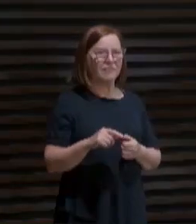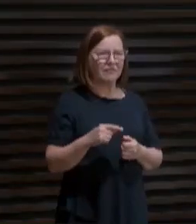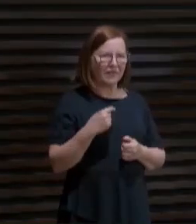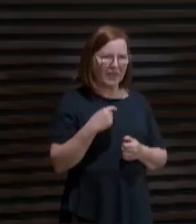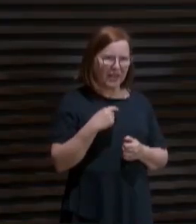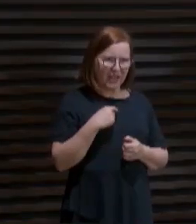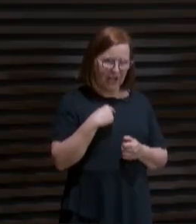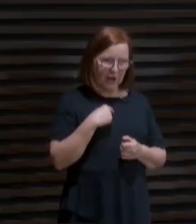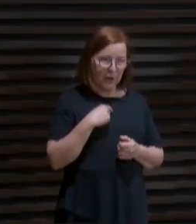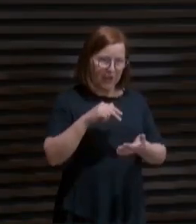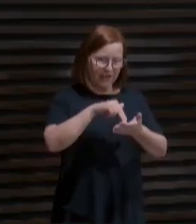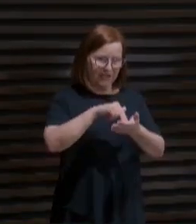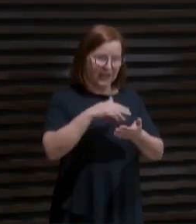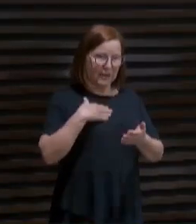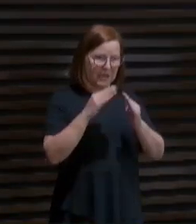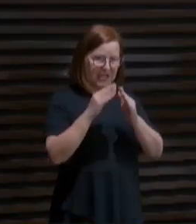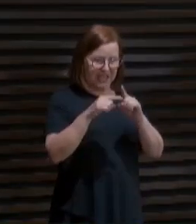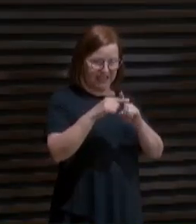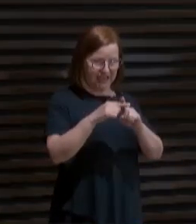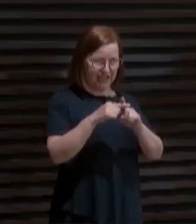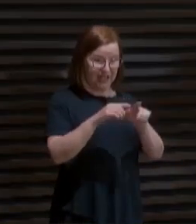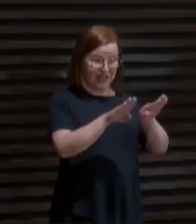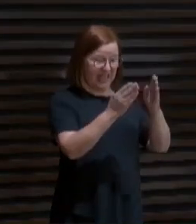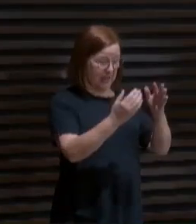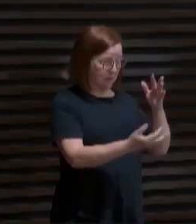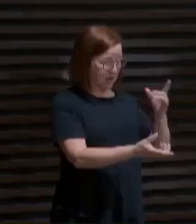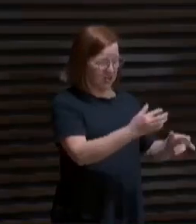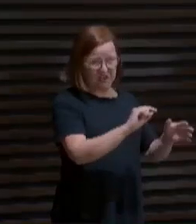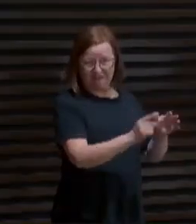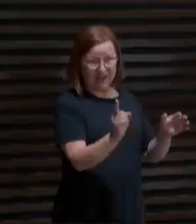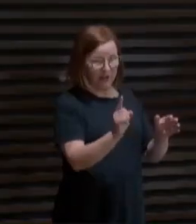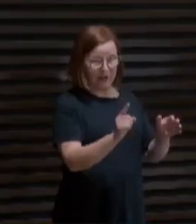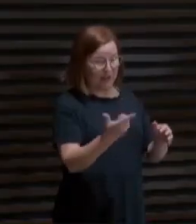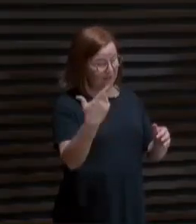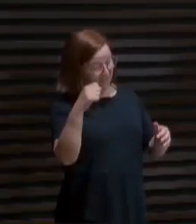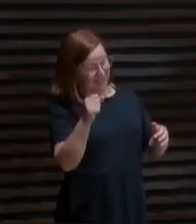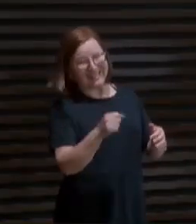a minha igreja, e as portas do Hades não prevalecerão contra ela.